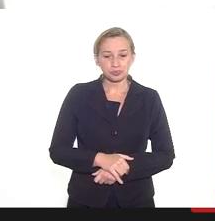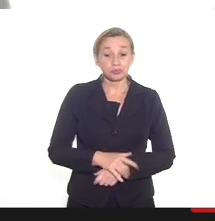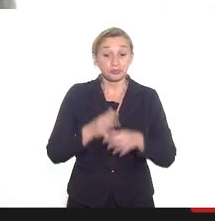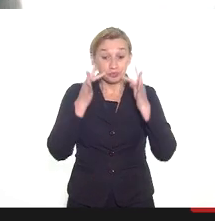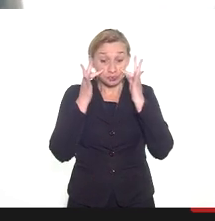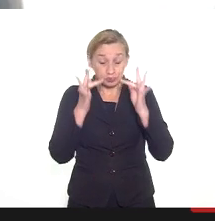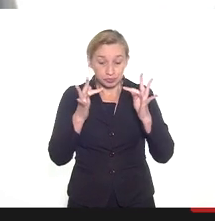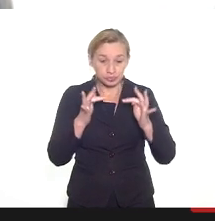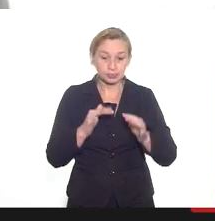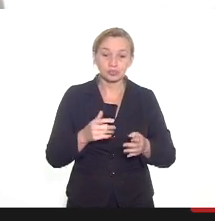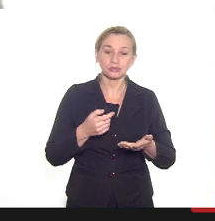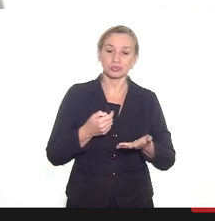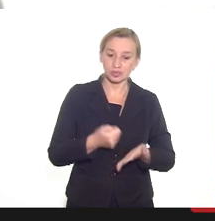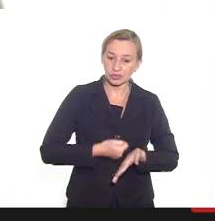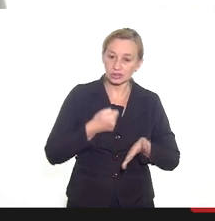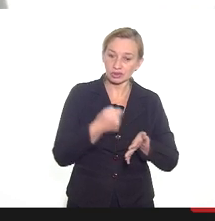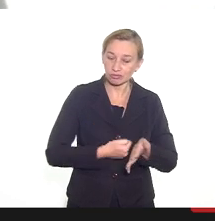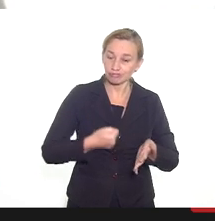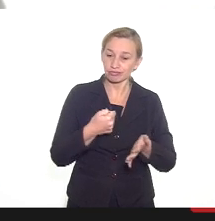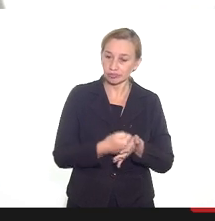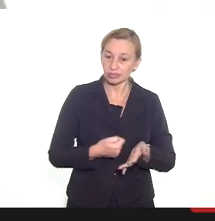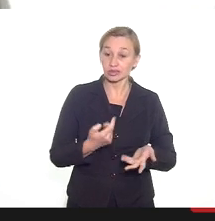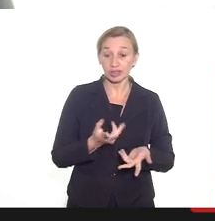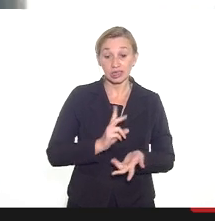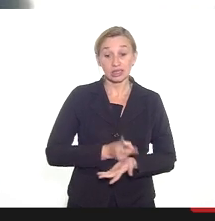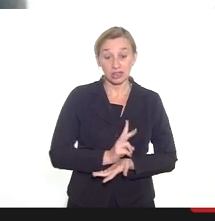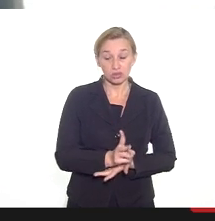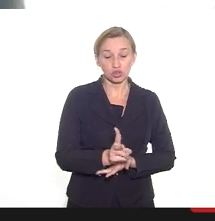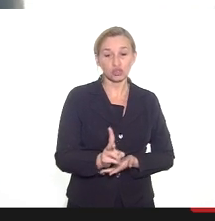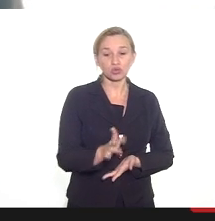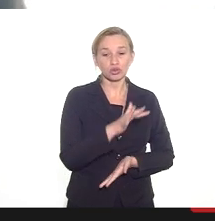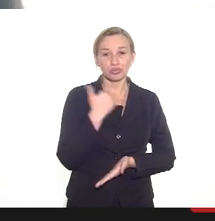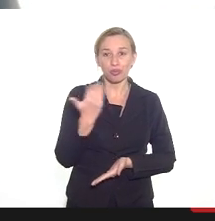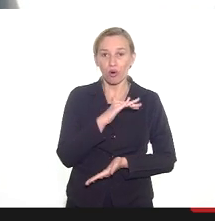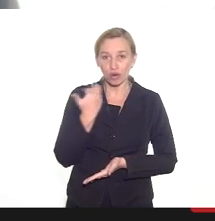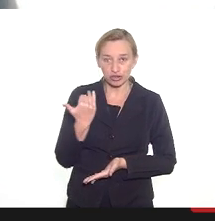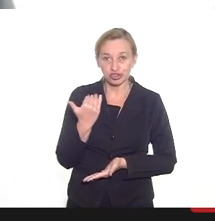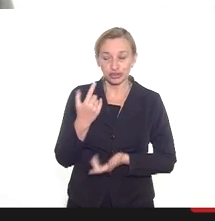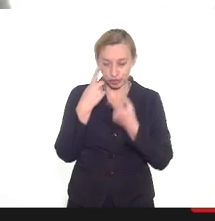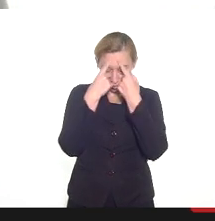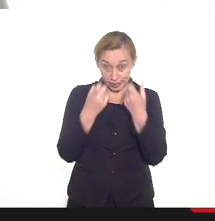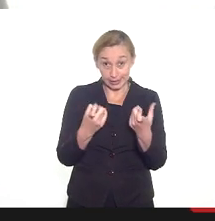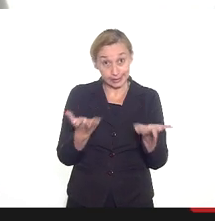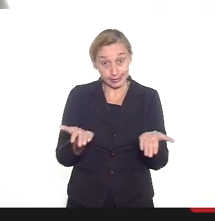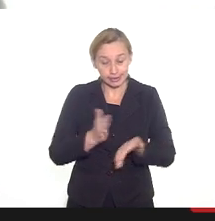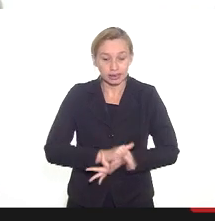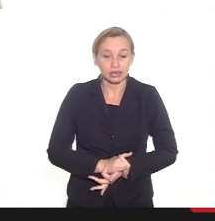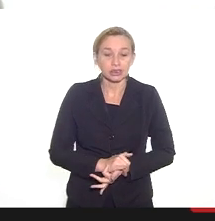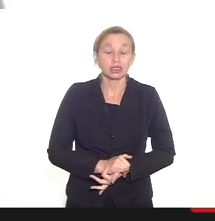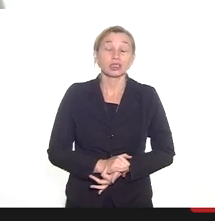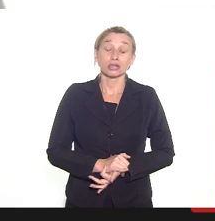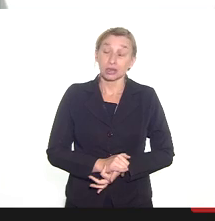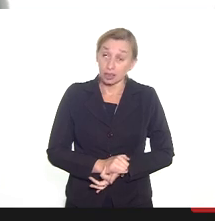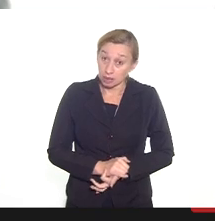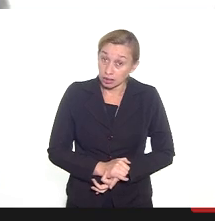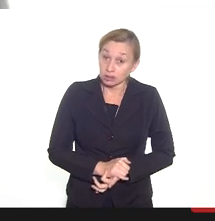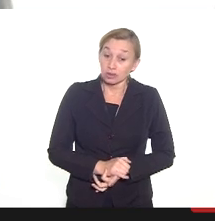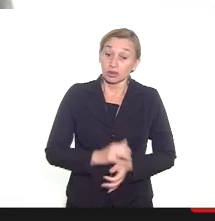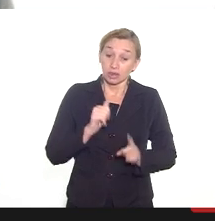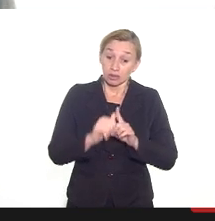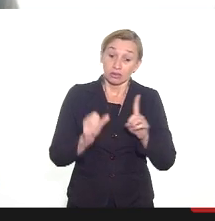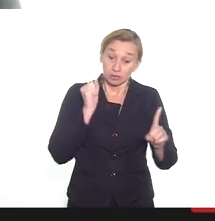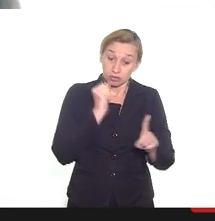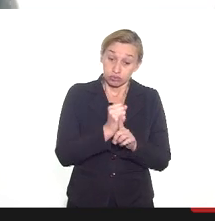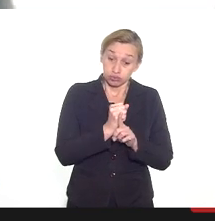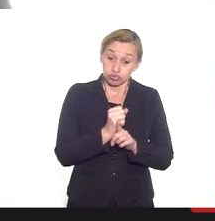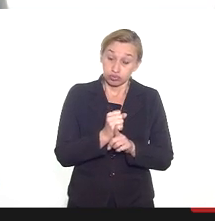testemunhando a persistência dessas mortes violentas e mortes evitáveis de mulheres. Né? A gente tem que considerar que o feminicídio é